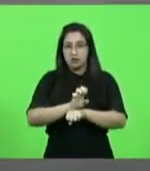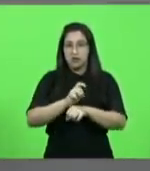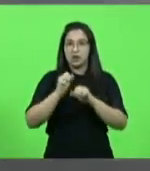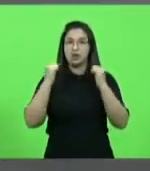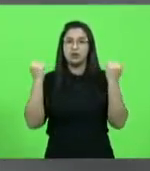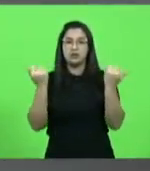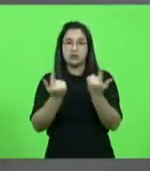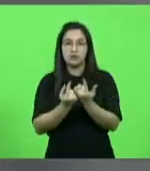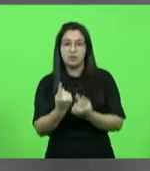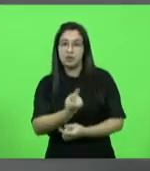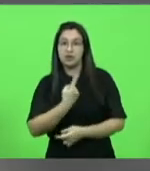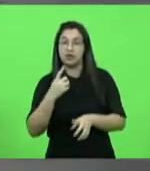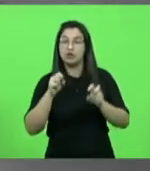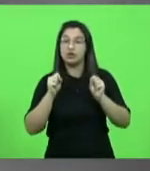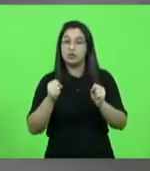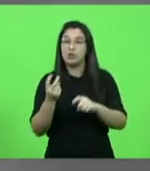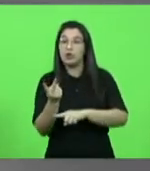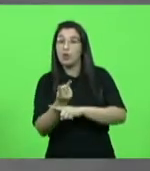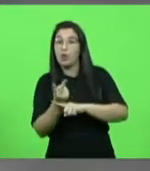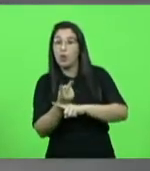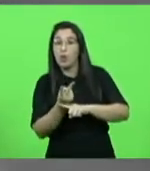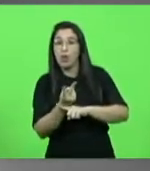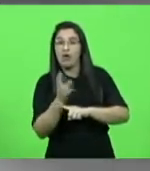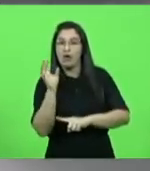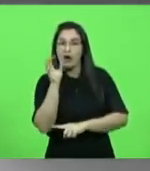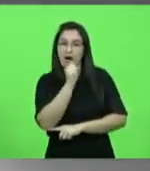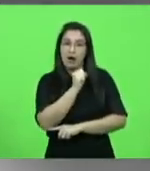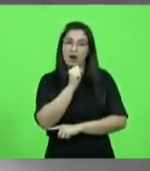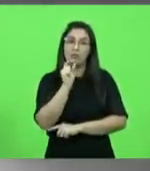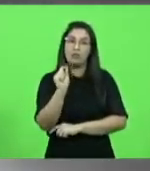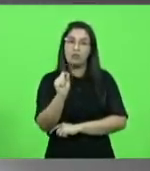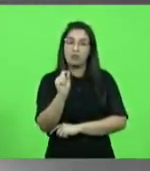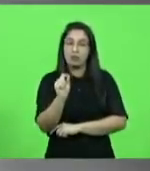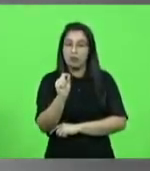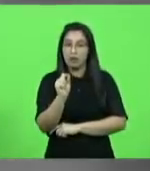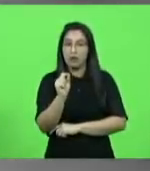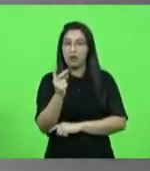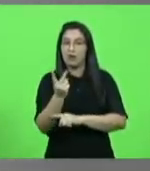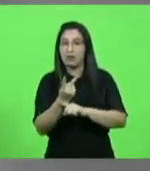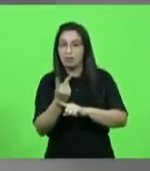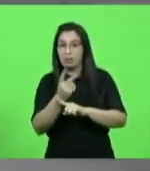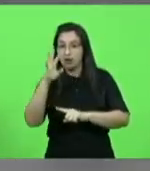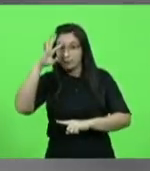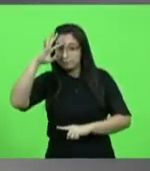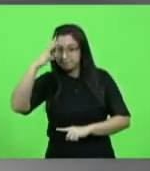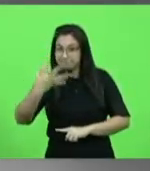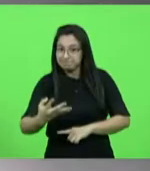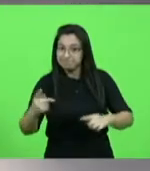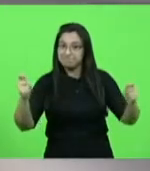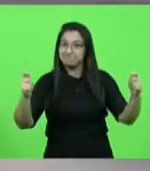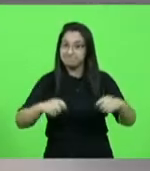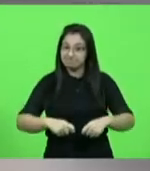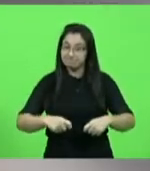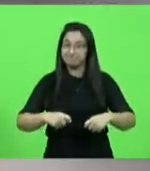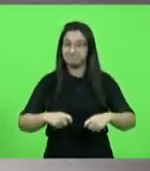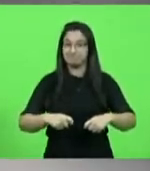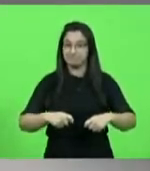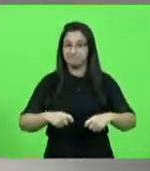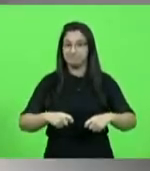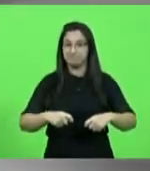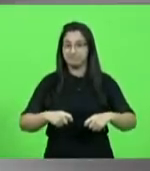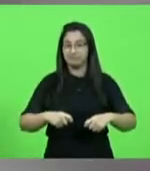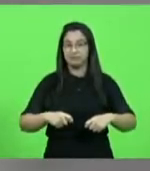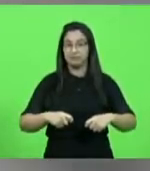possa procurar o mais rápido possível, procurar a solução. A solução, nesse momento, é